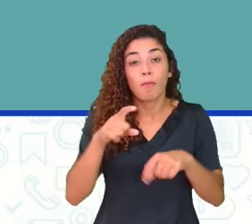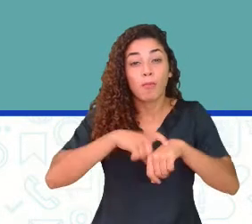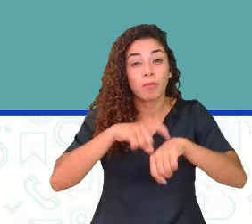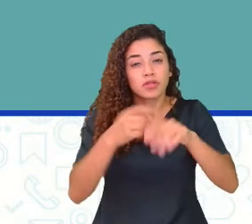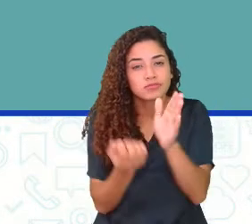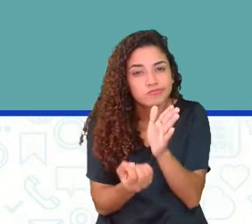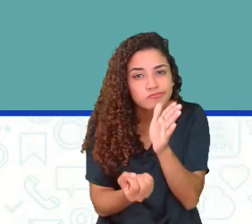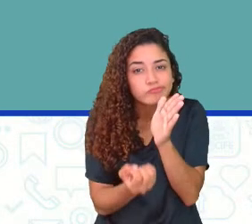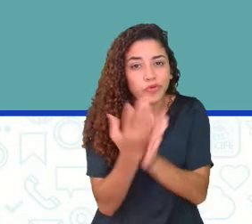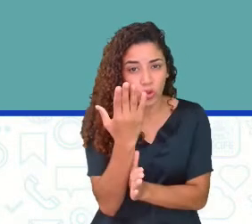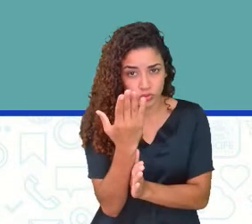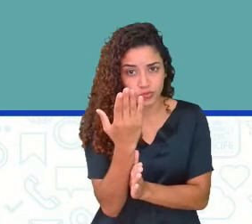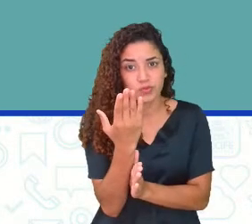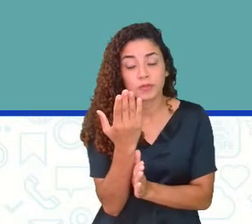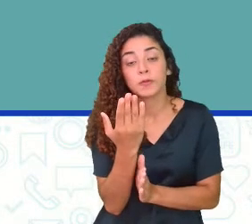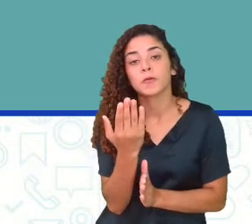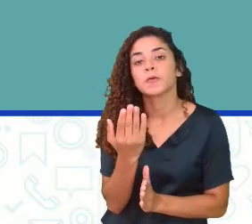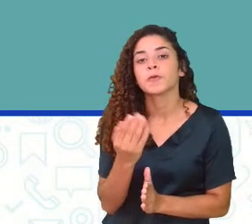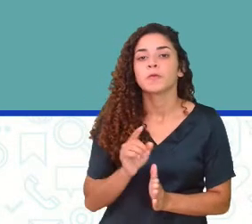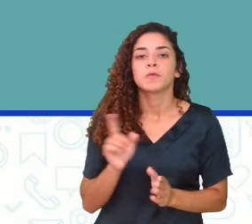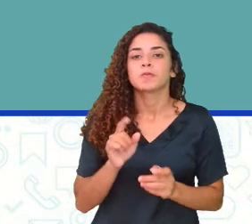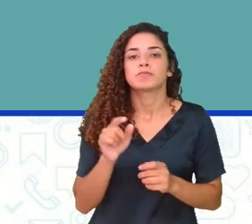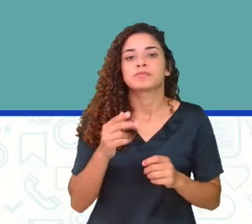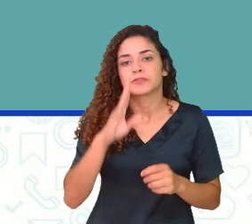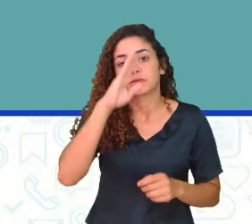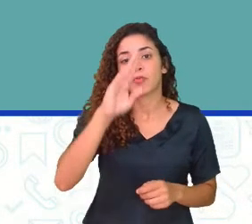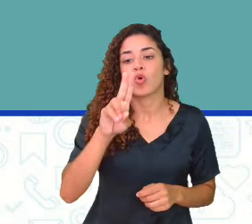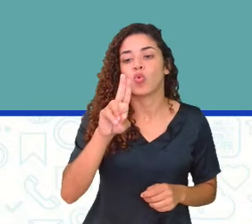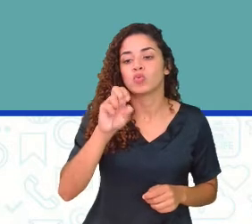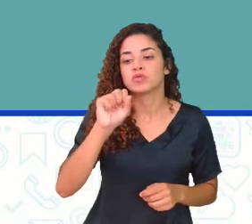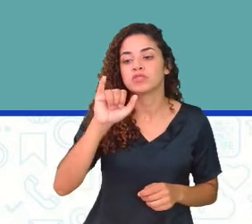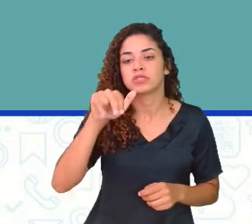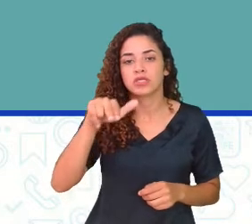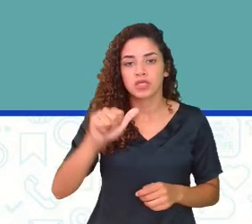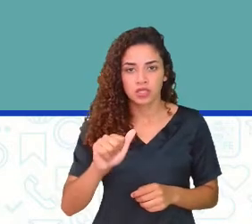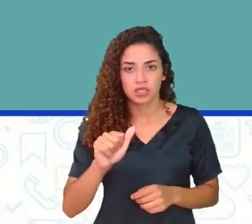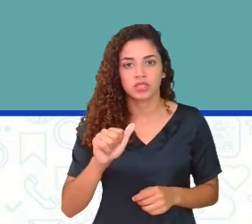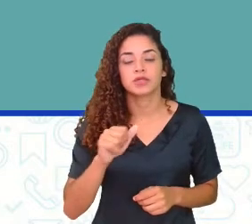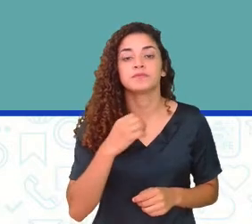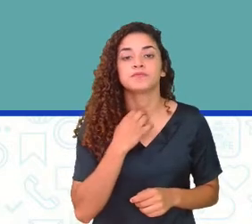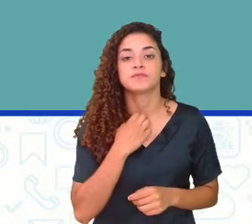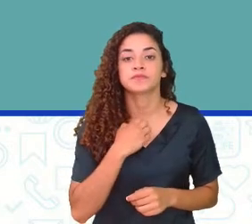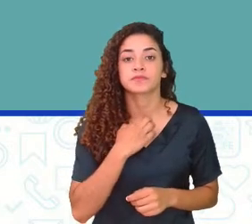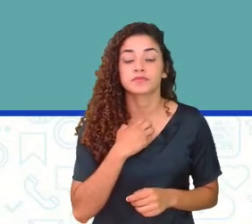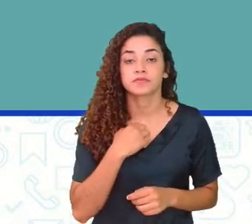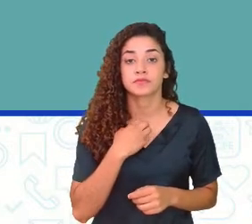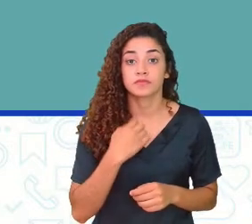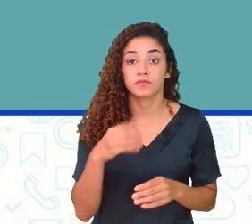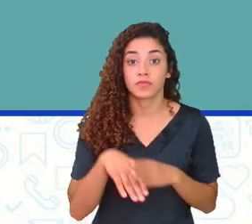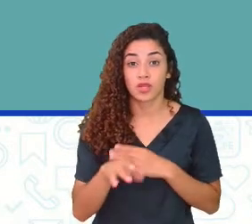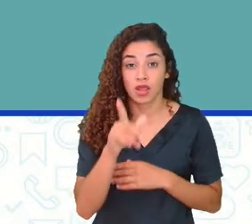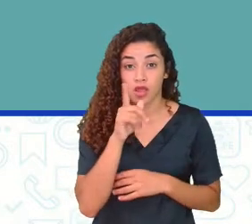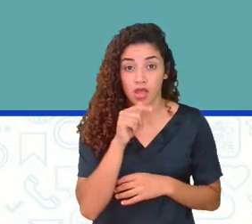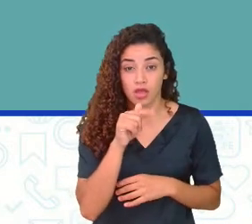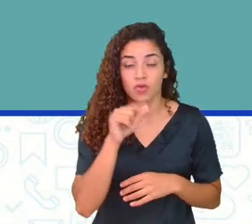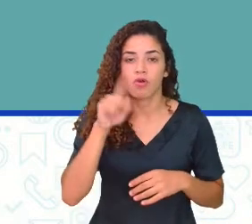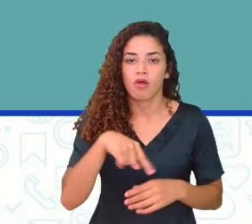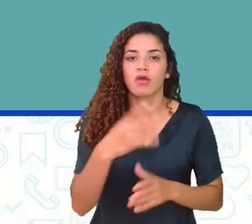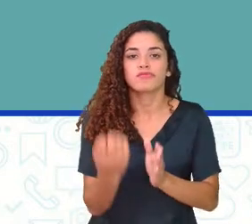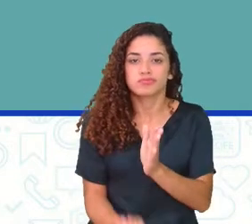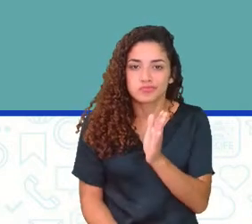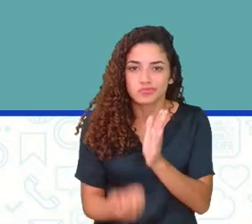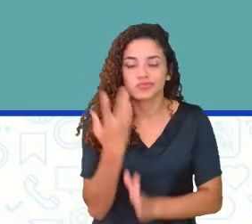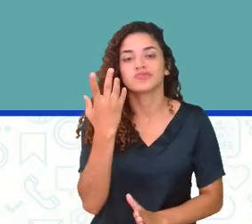quando a energia é produzida, principalmente nas usinas hidrelétricas, que são os locais que é produzida realmente